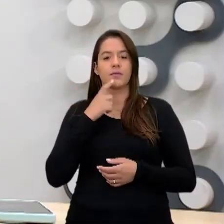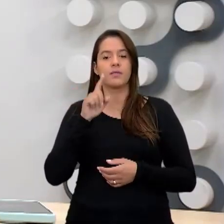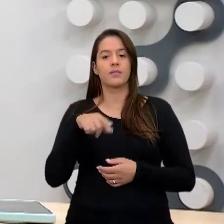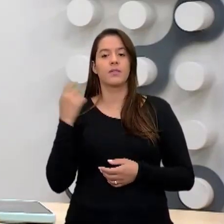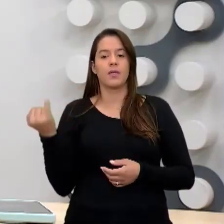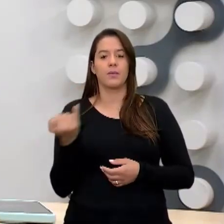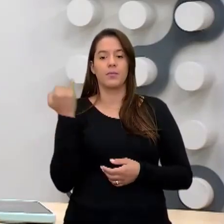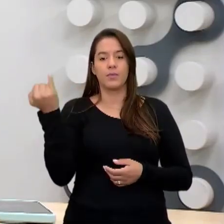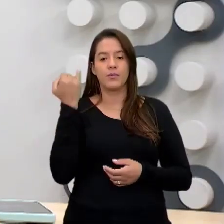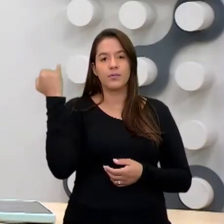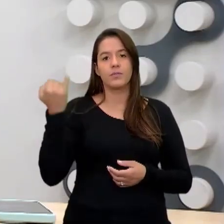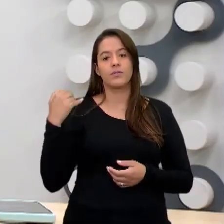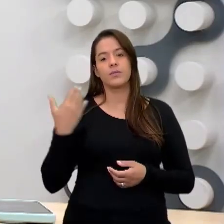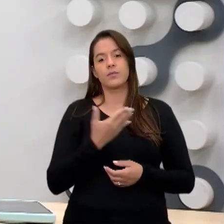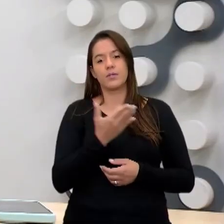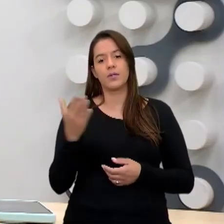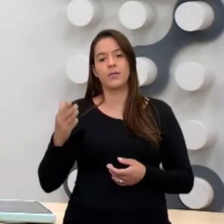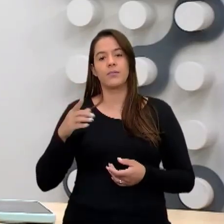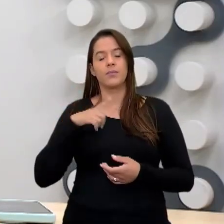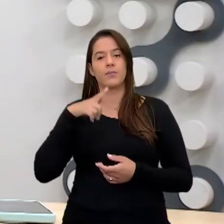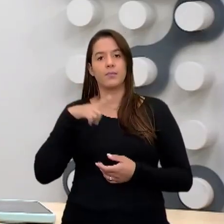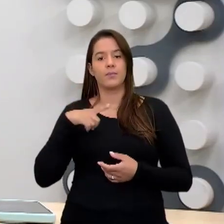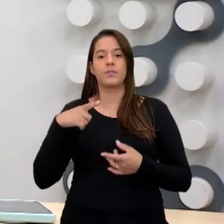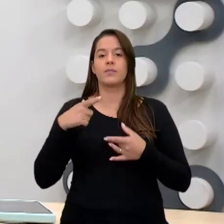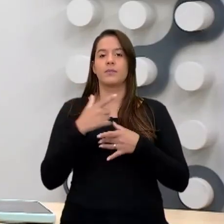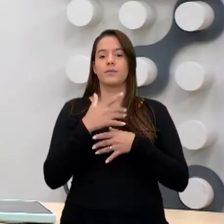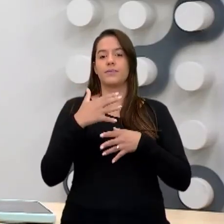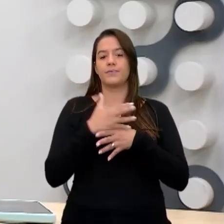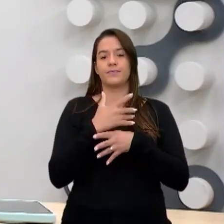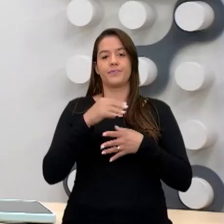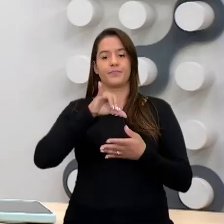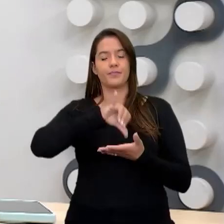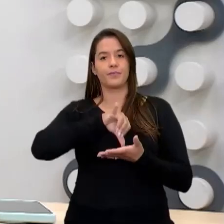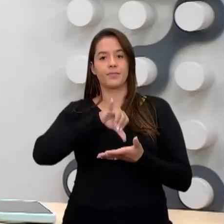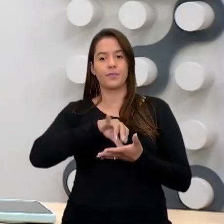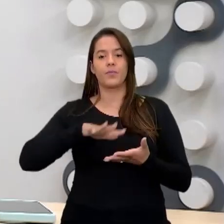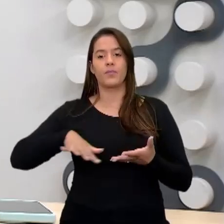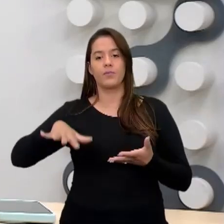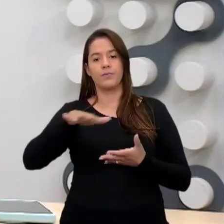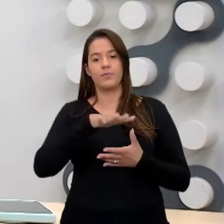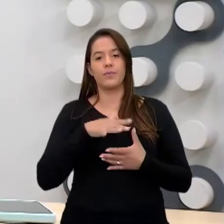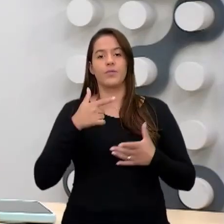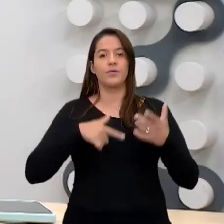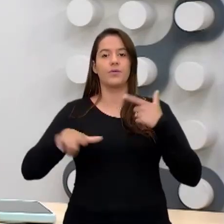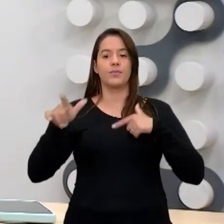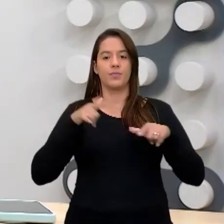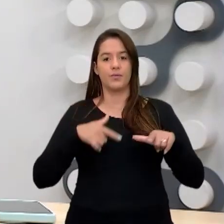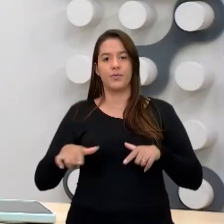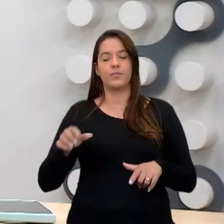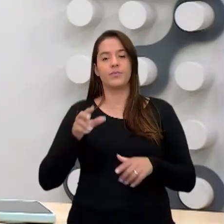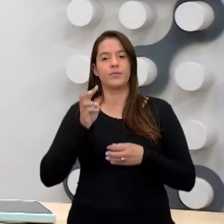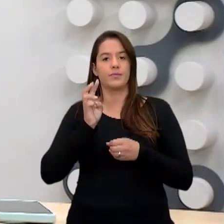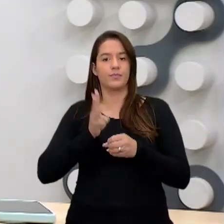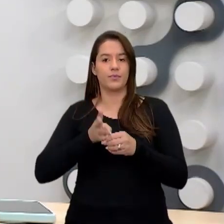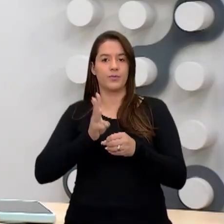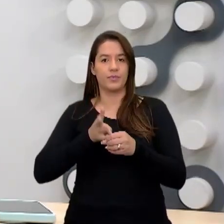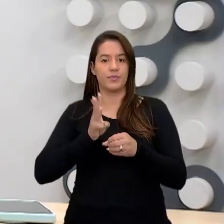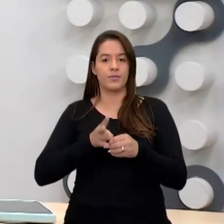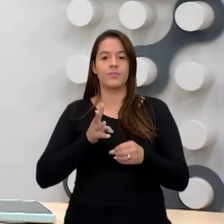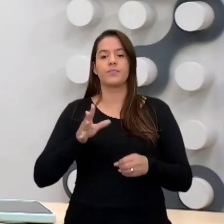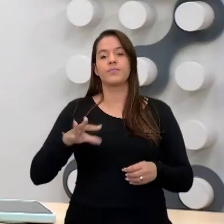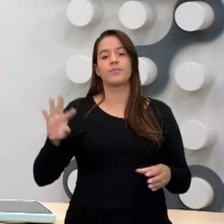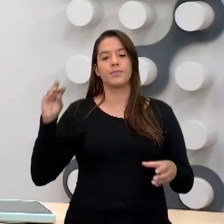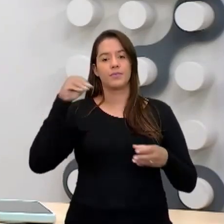da cidade de Campinas, né, sendo aí uma cidade de São Paulo, né, para a sua região e para o entorno aí dos outros municípios, né, fazendo parte